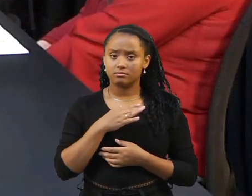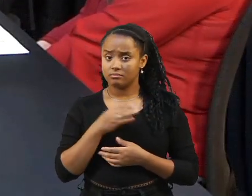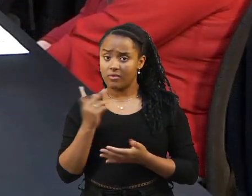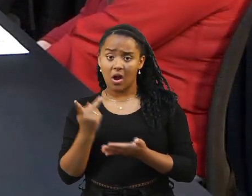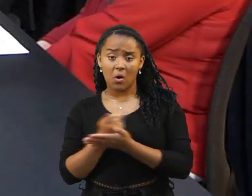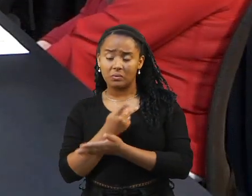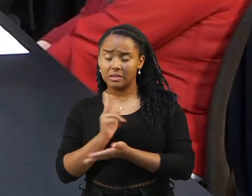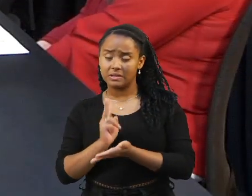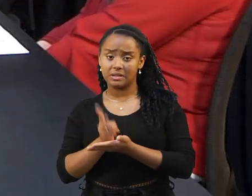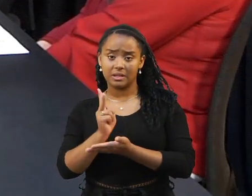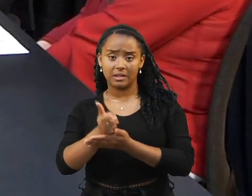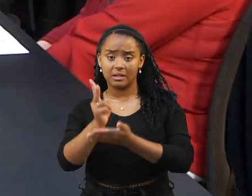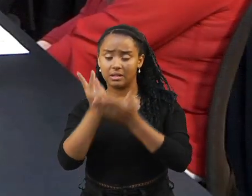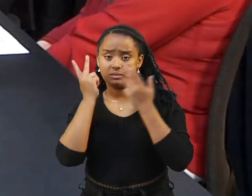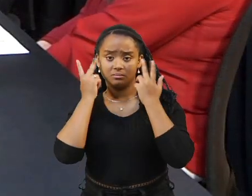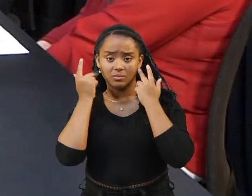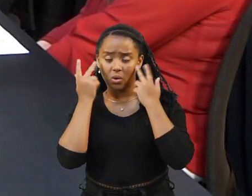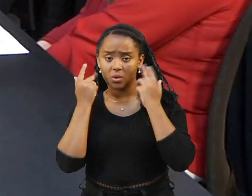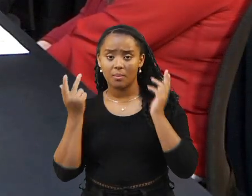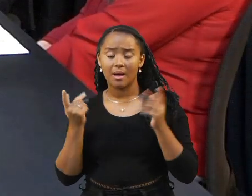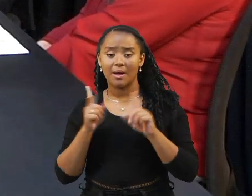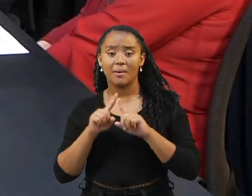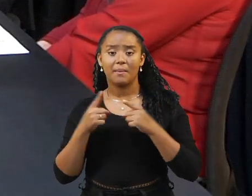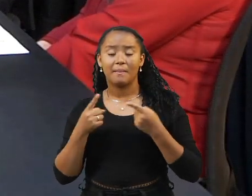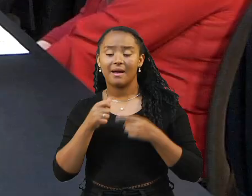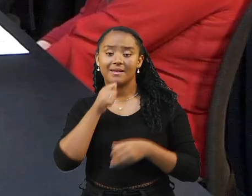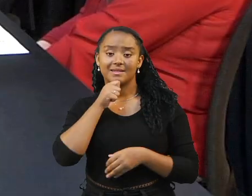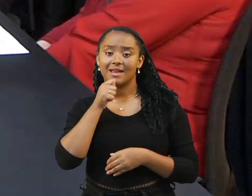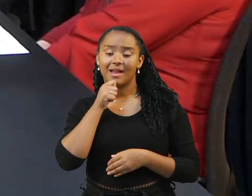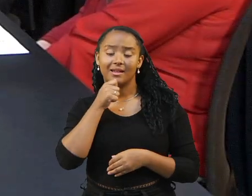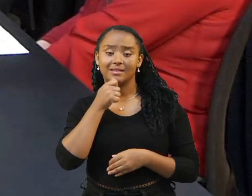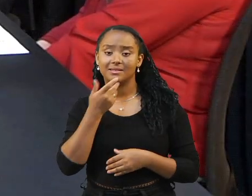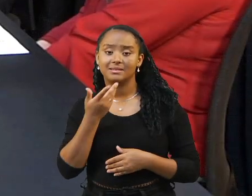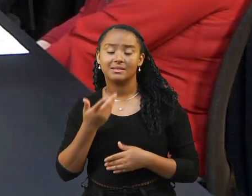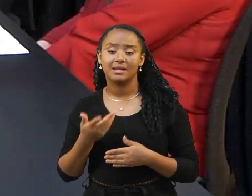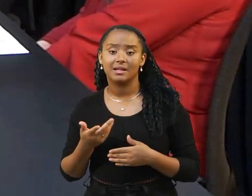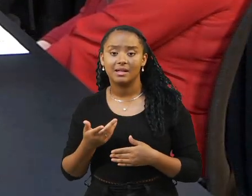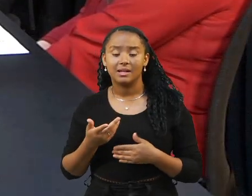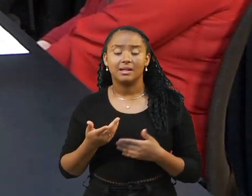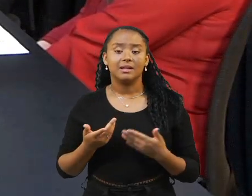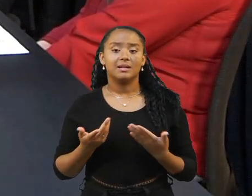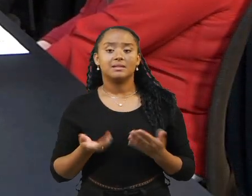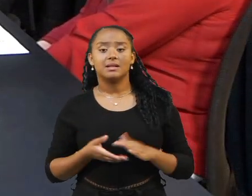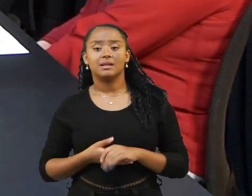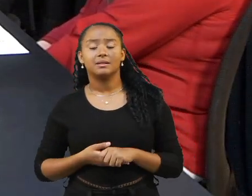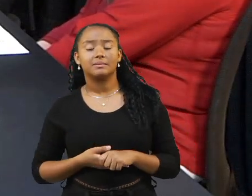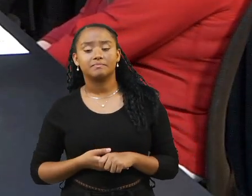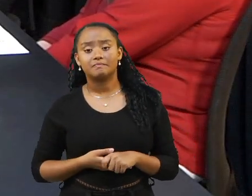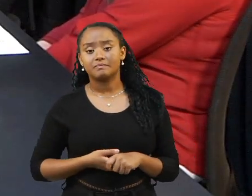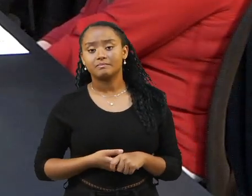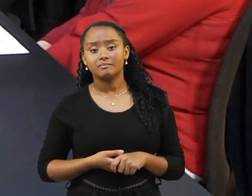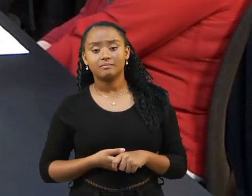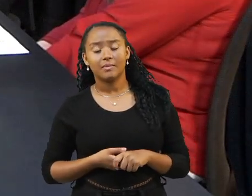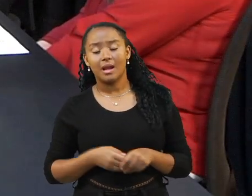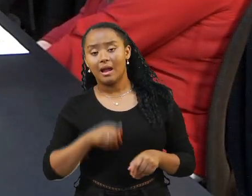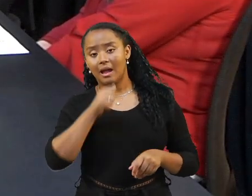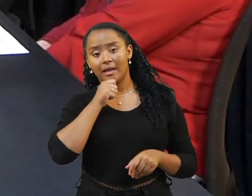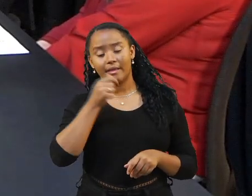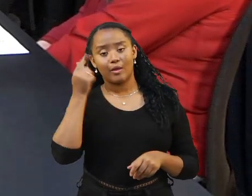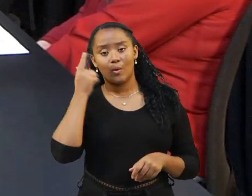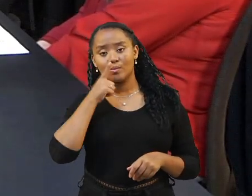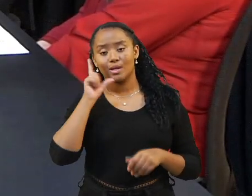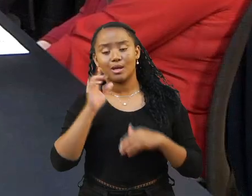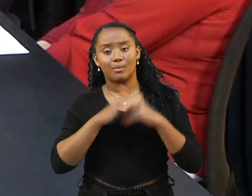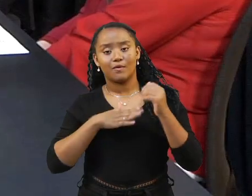acontecendo, mas ela não tem essa condição de ser ainda hoje. Aliás, ela tem, é porque